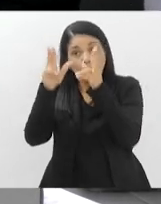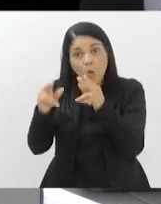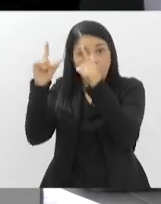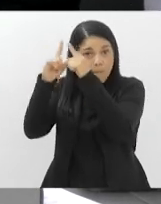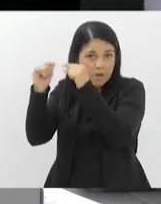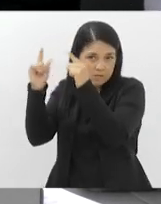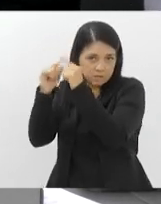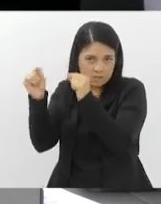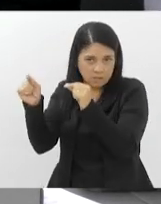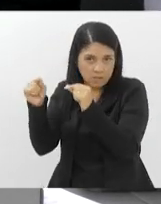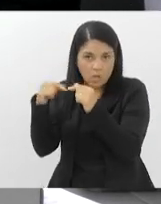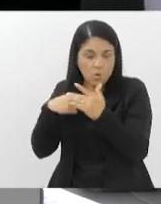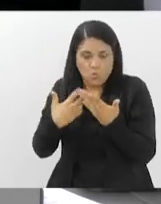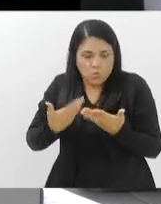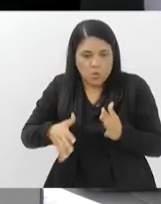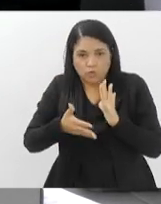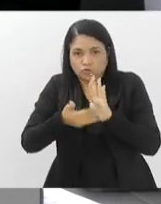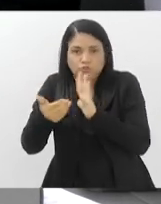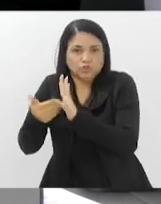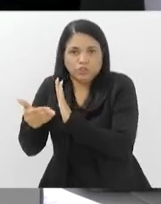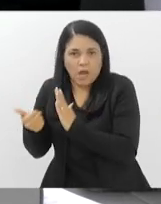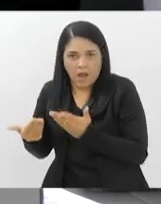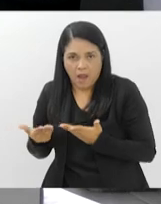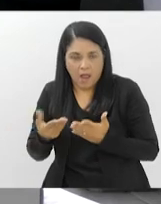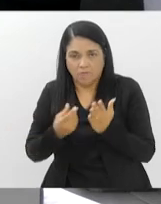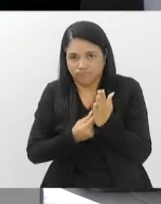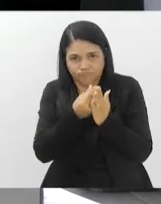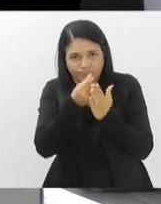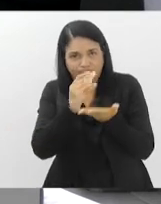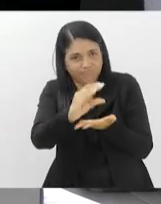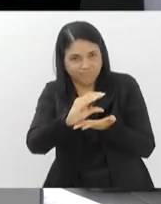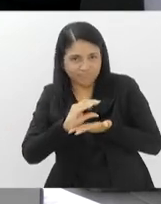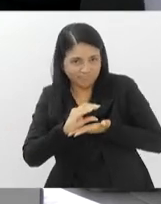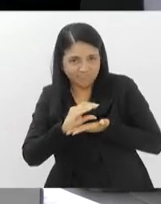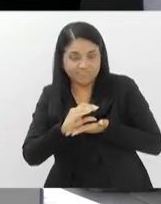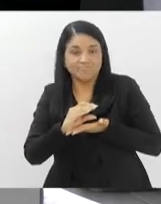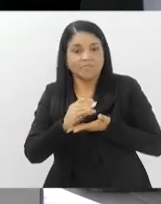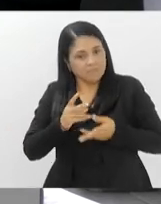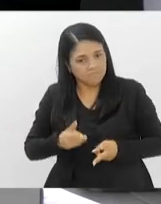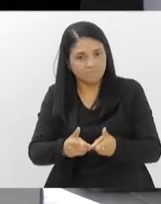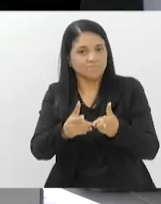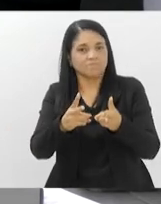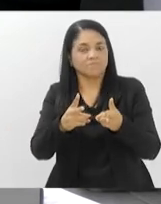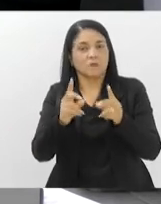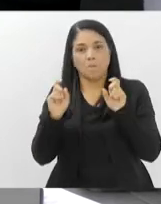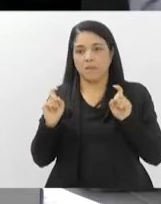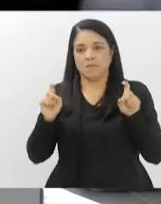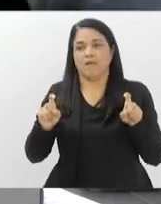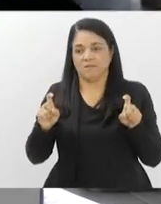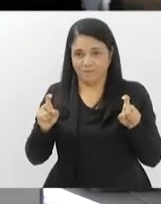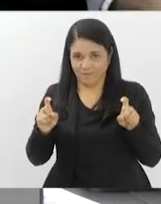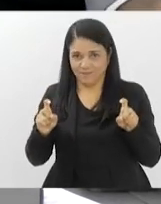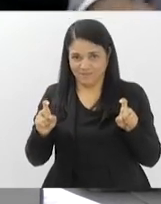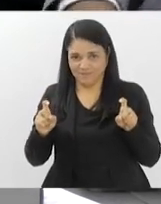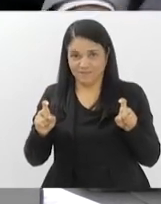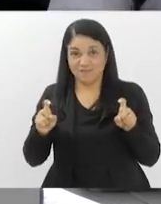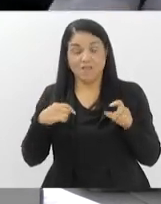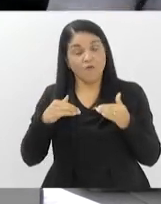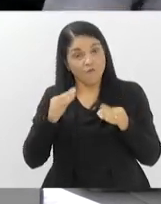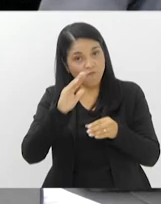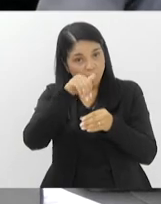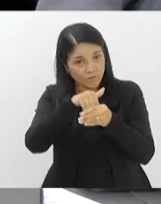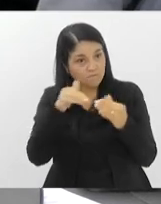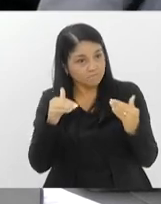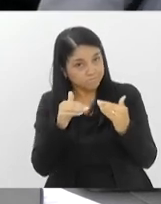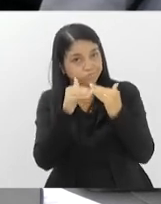não sou daqueles que quer tirar dos deputados a condição deles exercerem plenamente seu mandato. Então, votei favorável